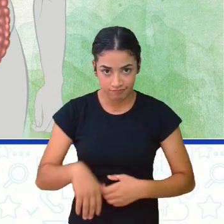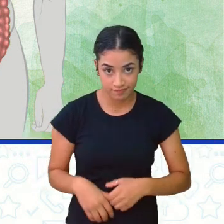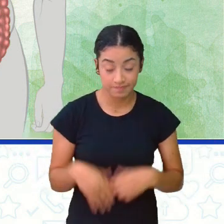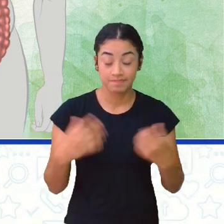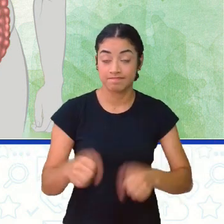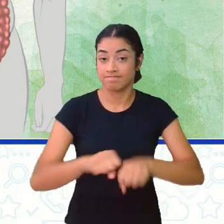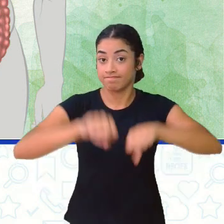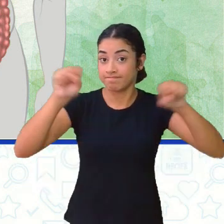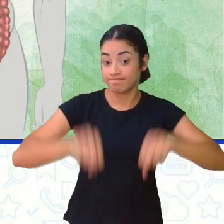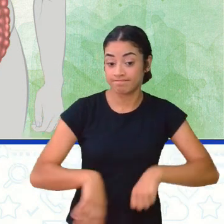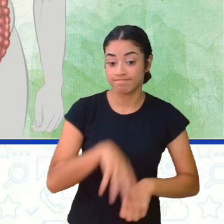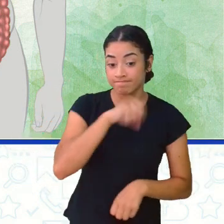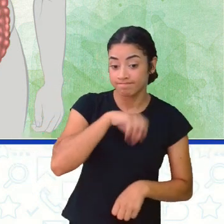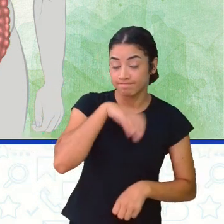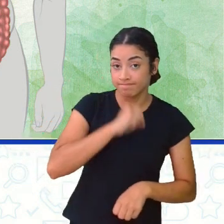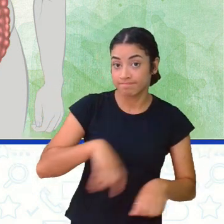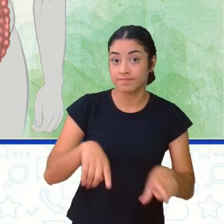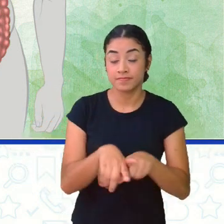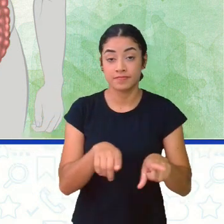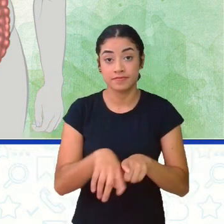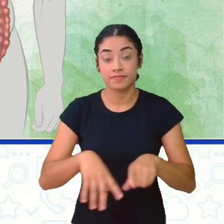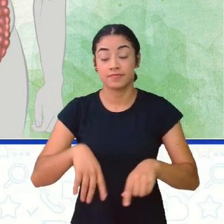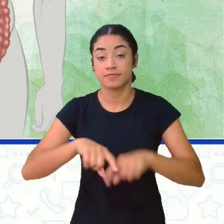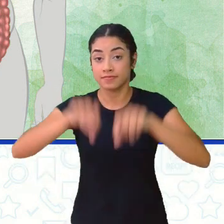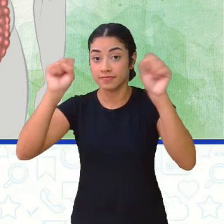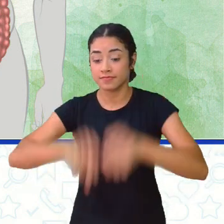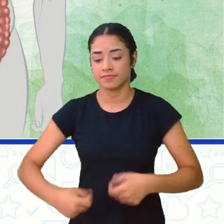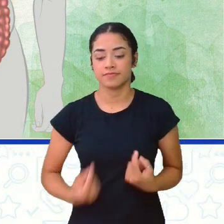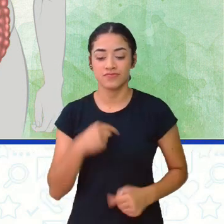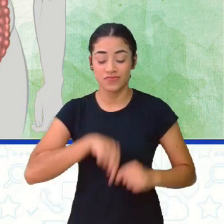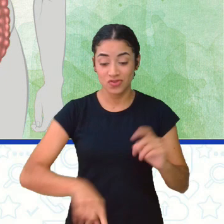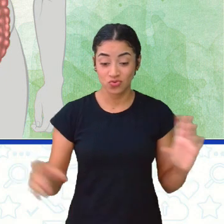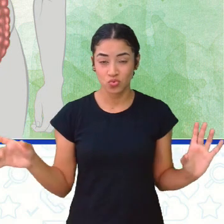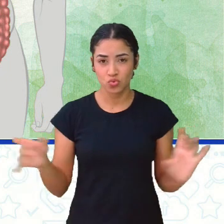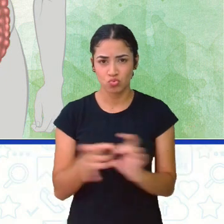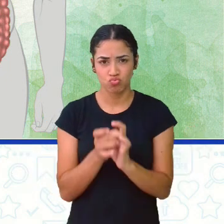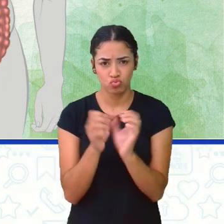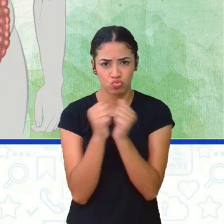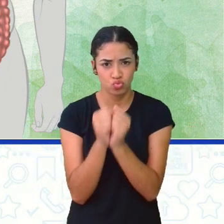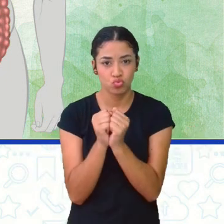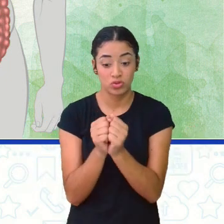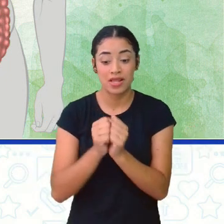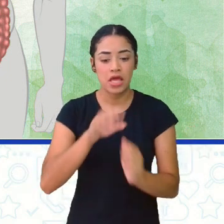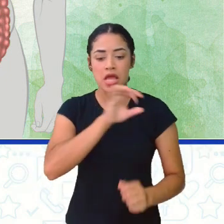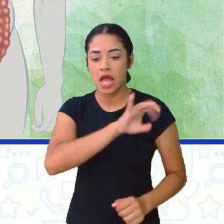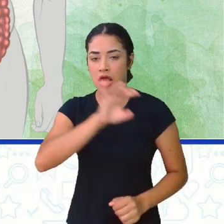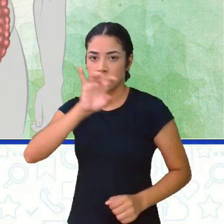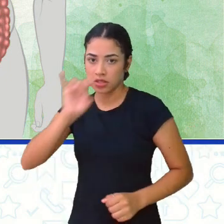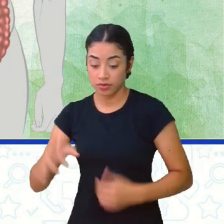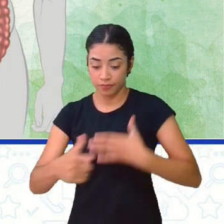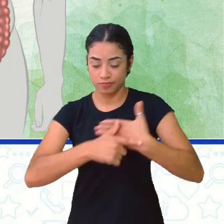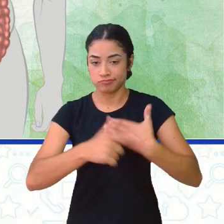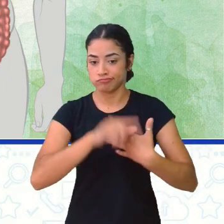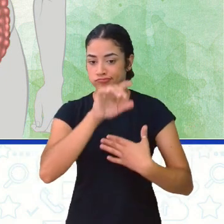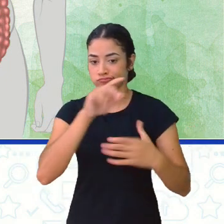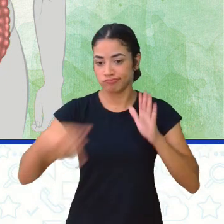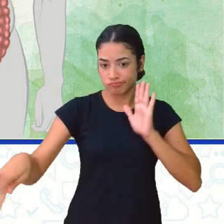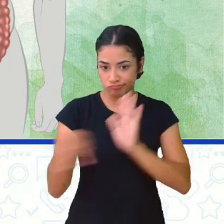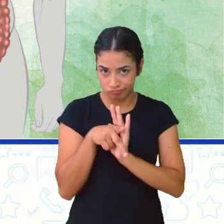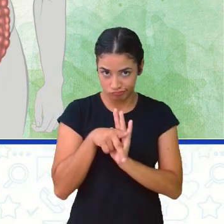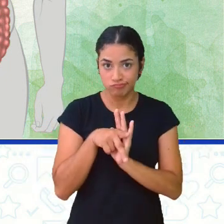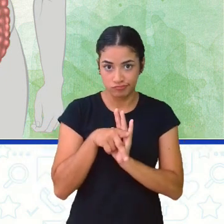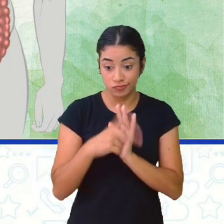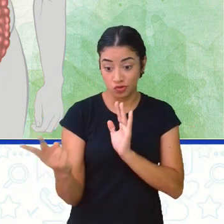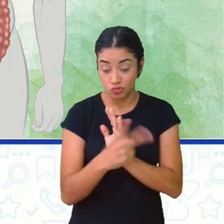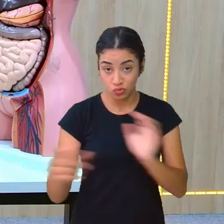digestório e o sistema respiratório juntos, né, aliados aí, cada um realizando a sua função, serão grandes